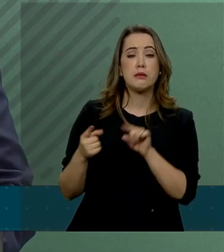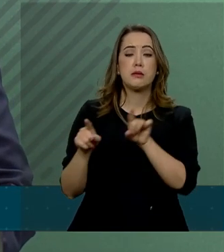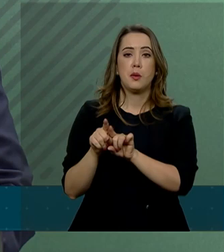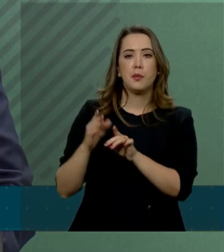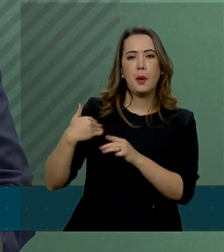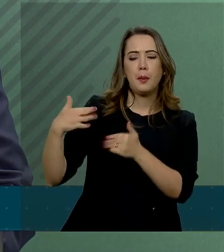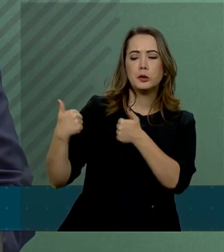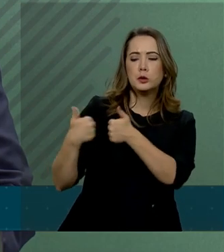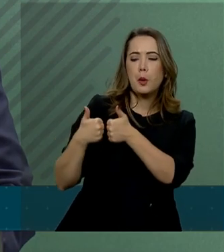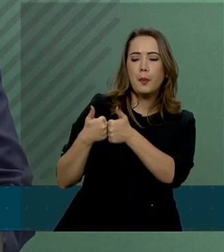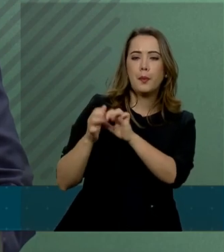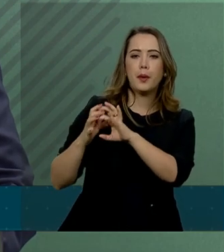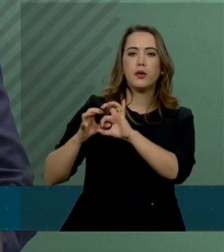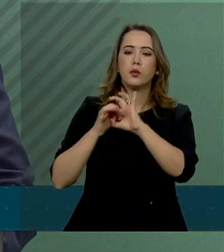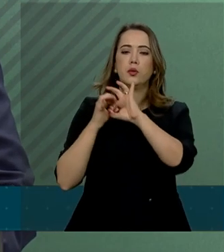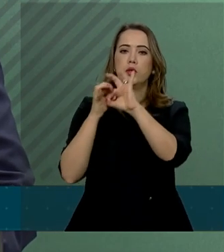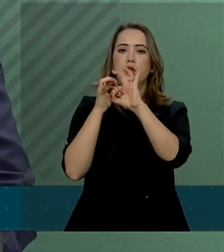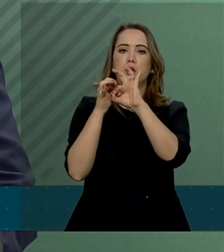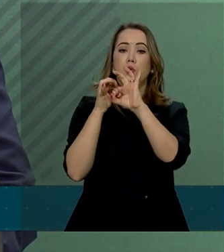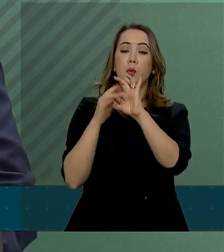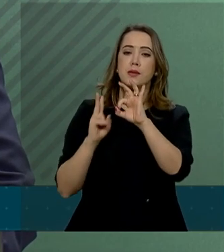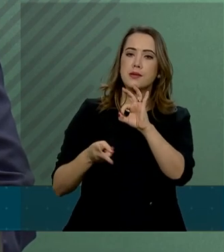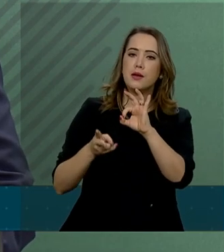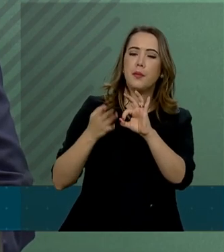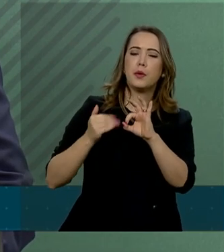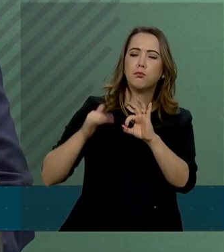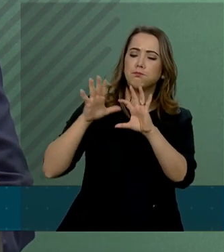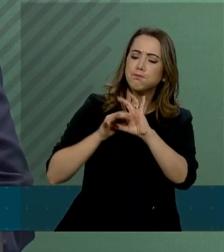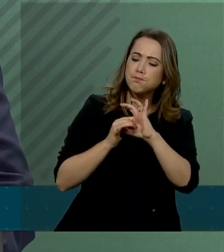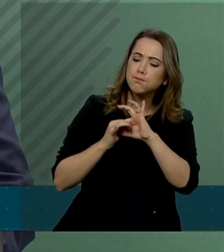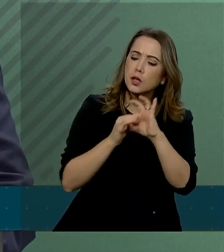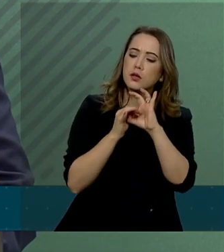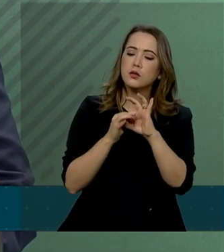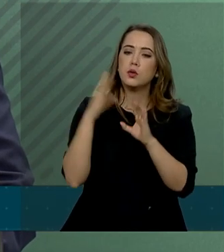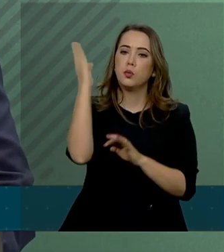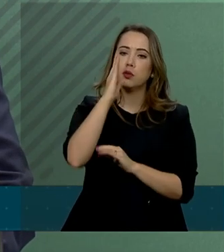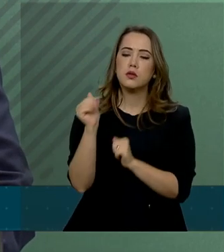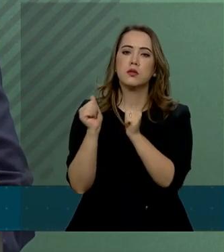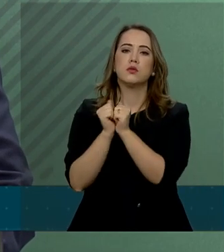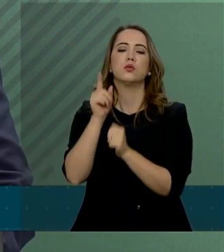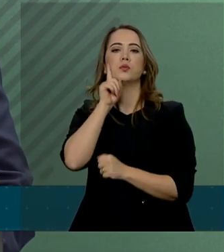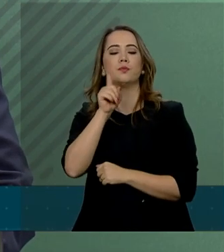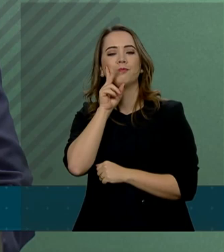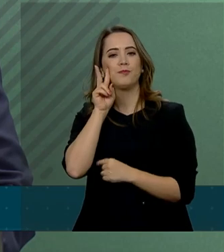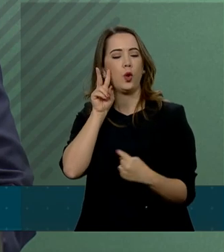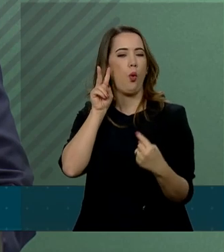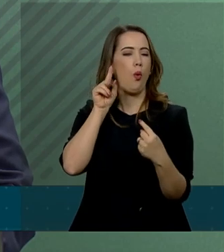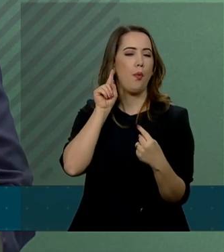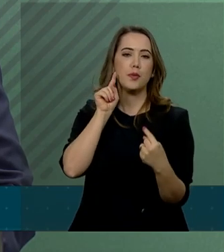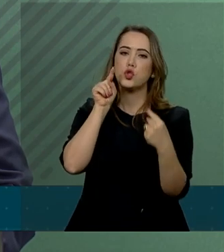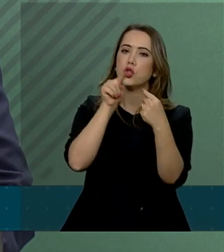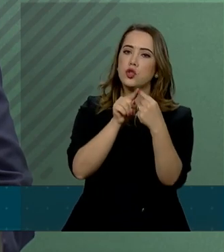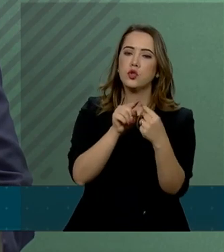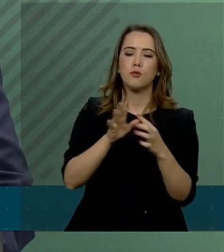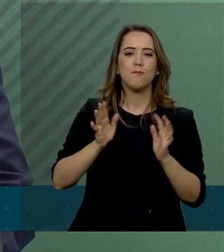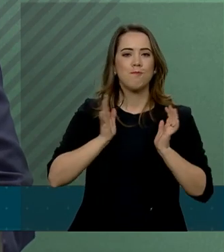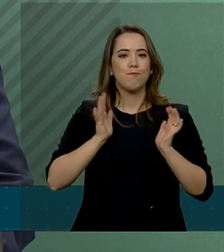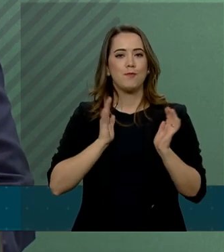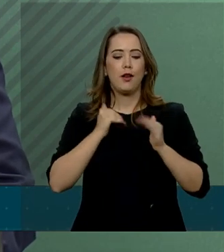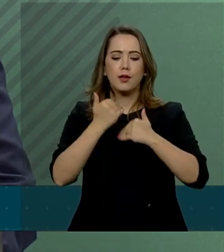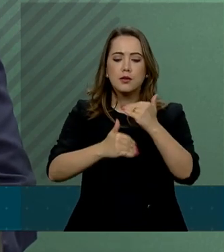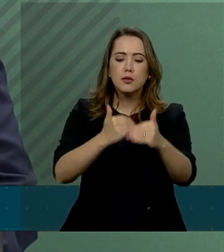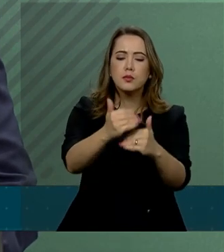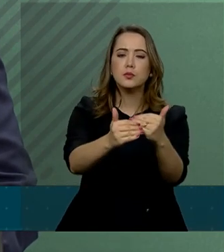o brasil e os estados unidos visando sempre a prosperidade e o bem estar de